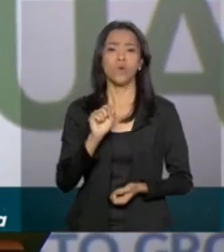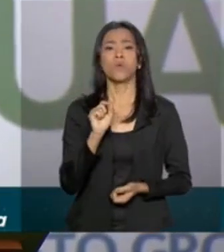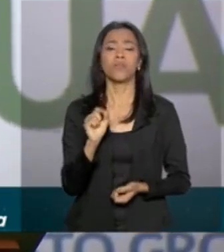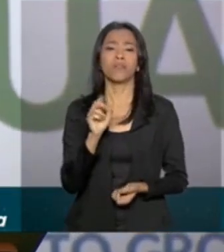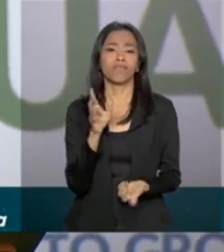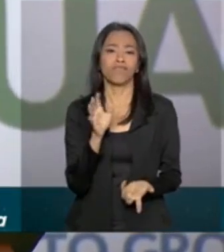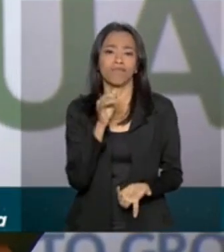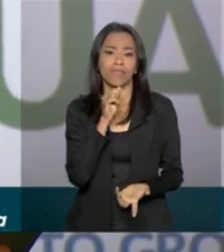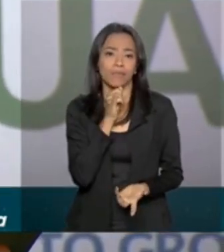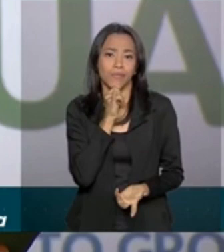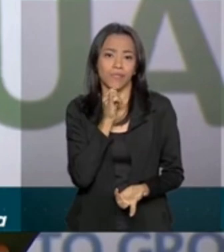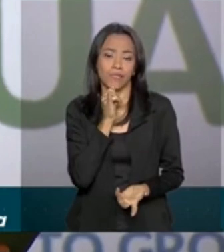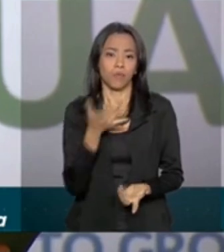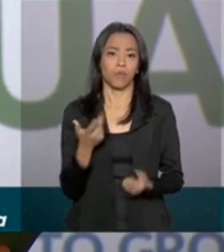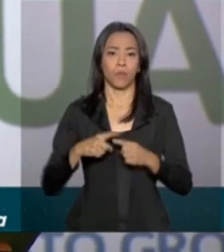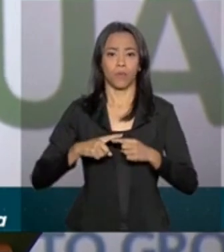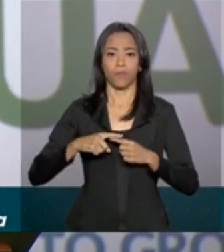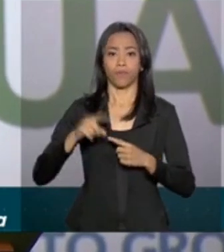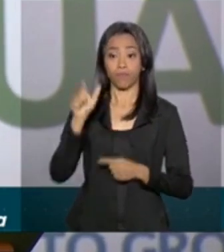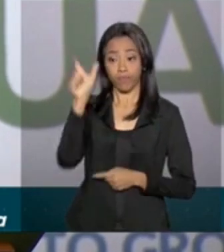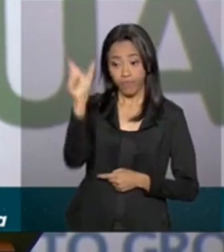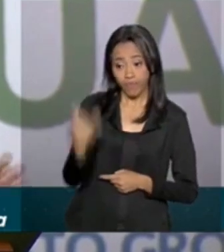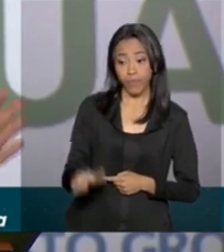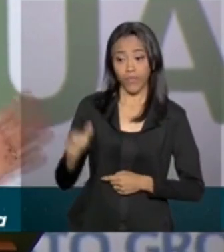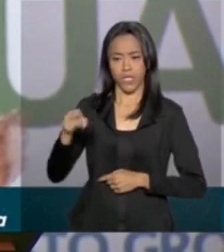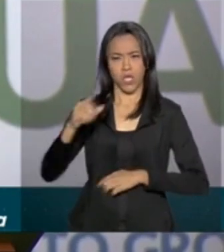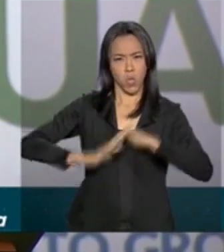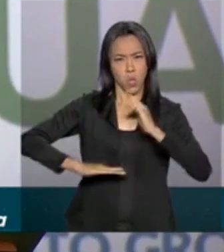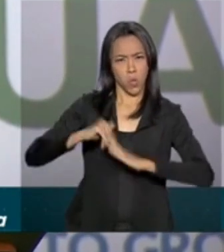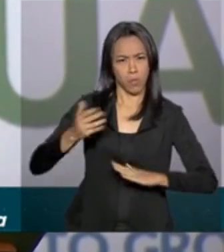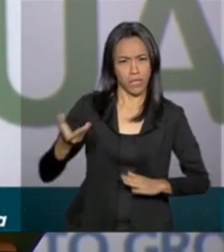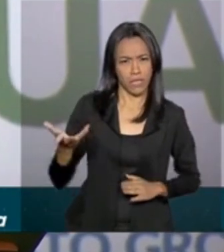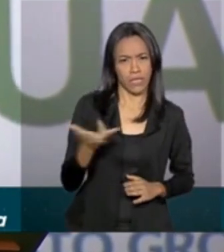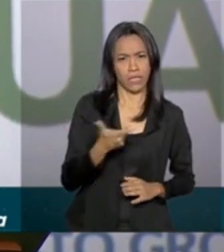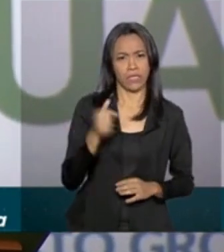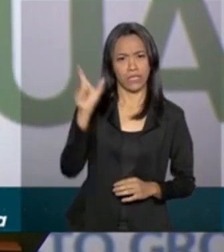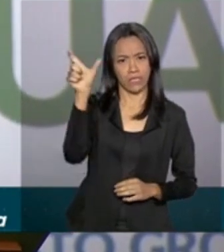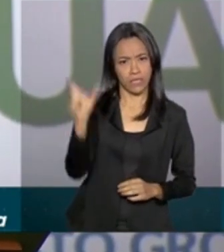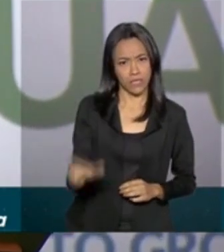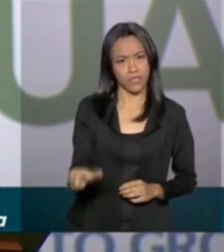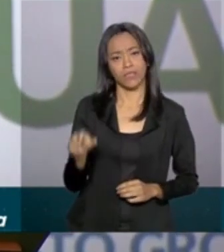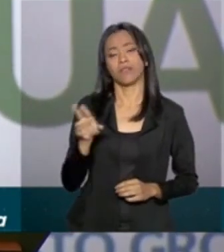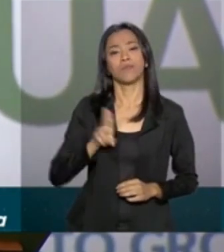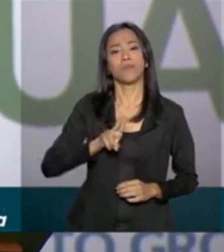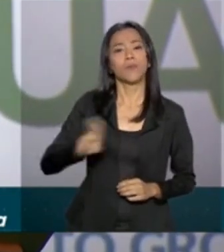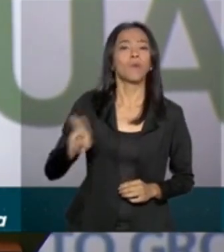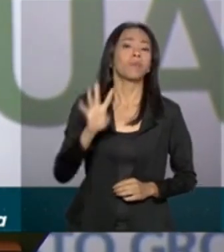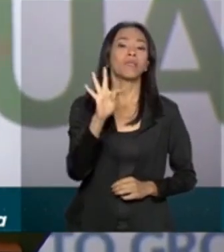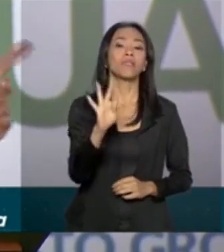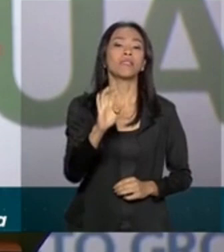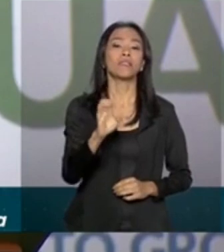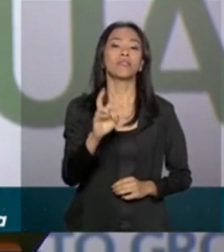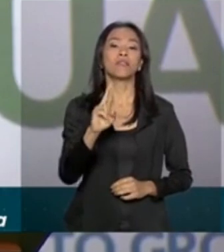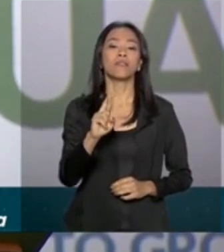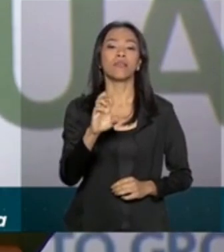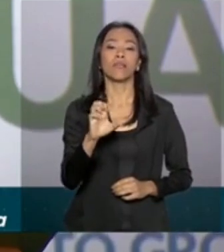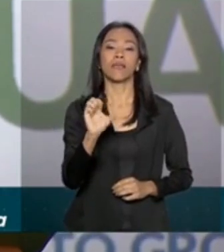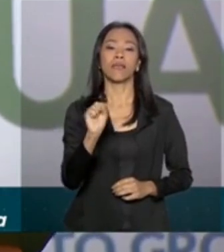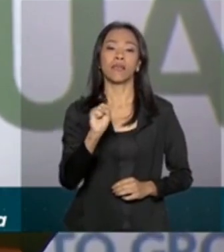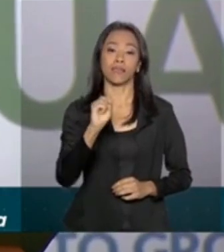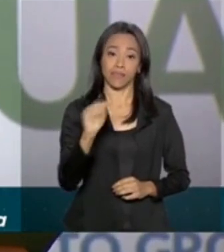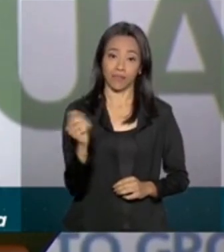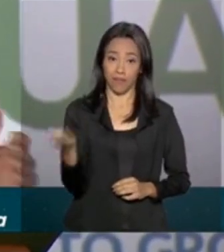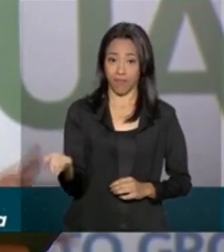brava, competente, trabalhadora, ministra da Agricultura, Tereza Cristina, se ela estivesse do teu